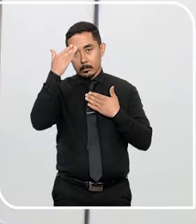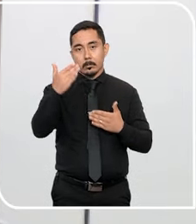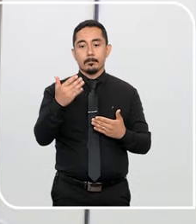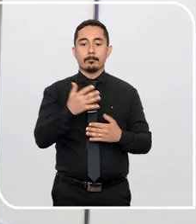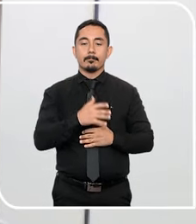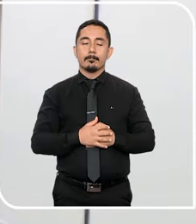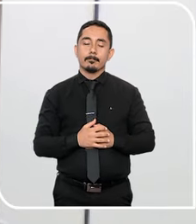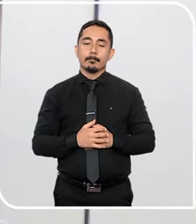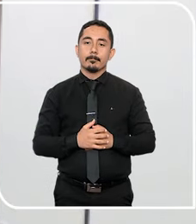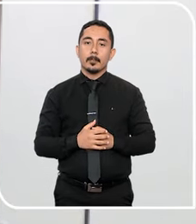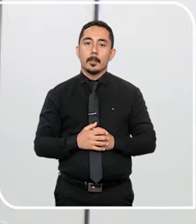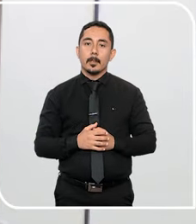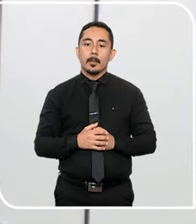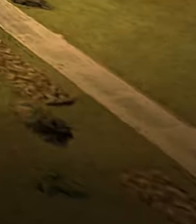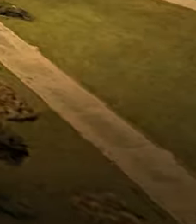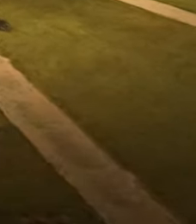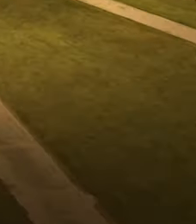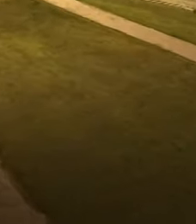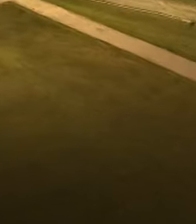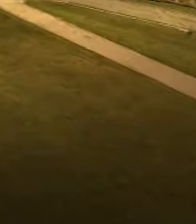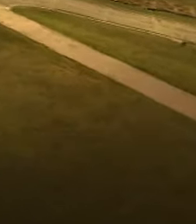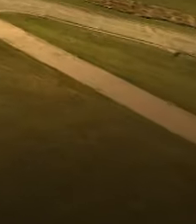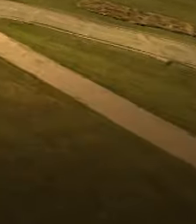muito obrigada de coração